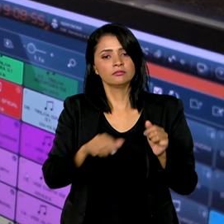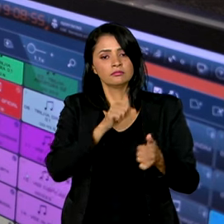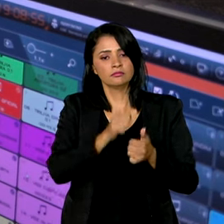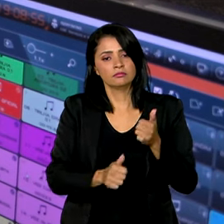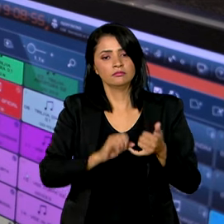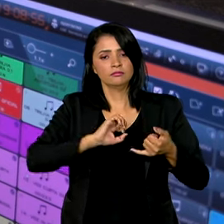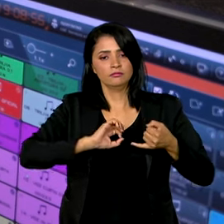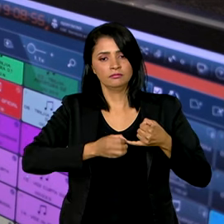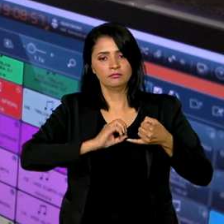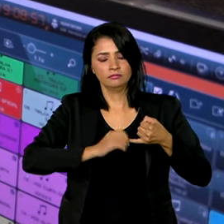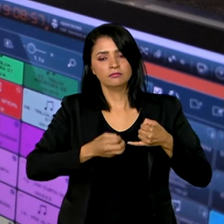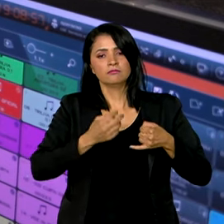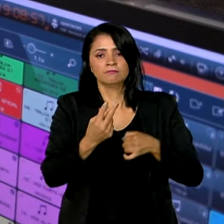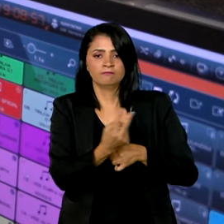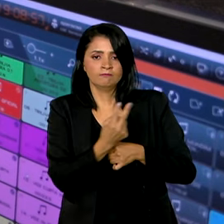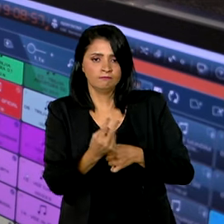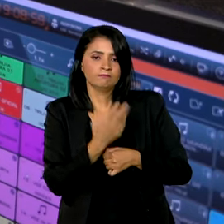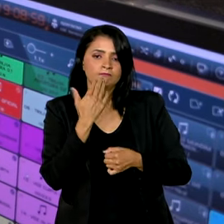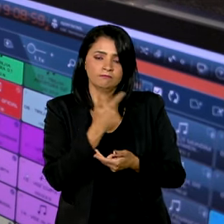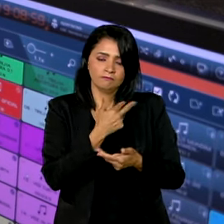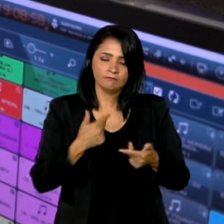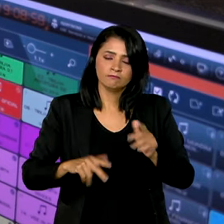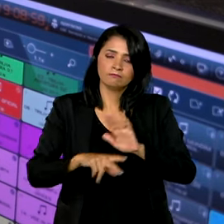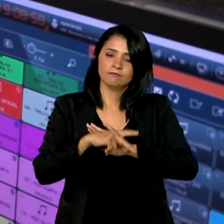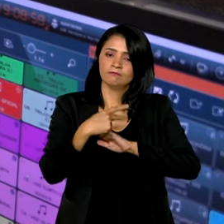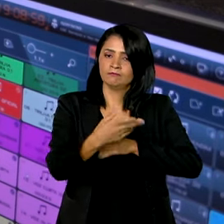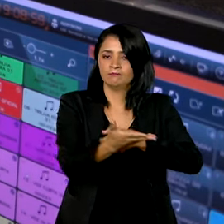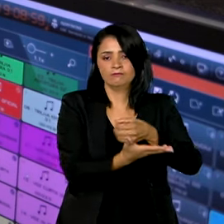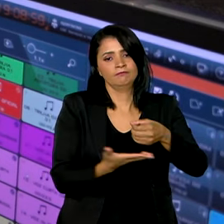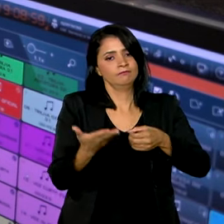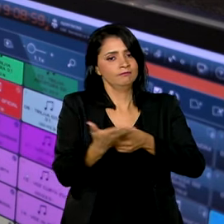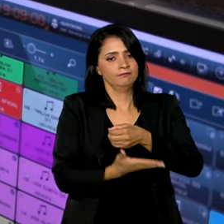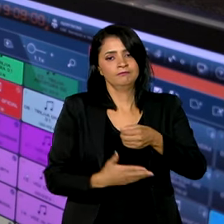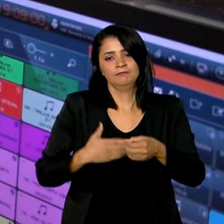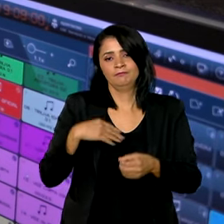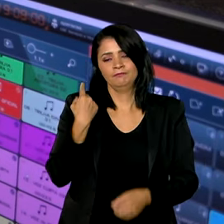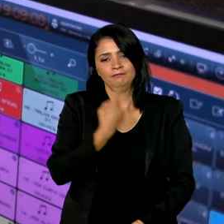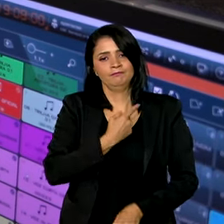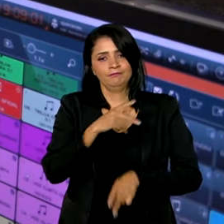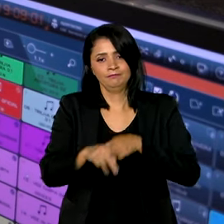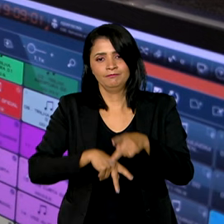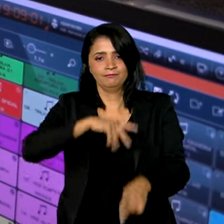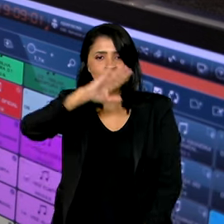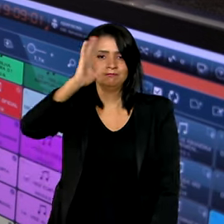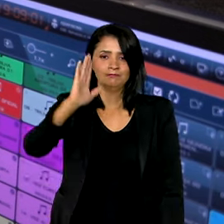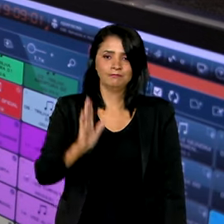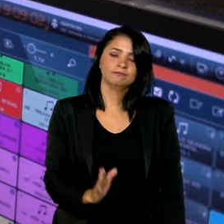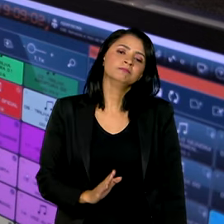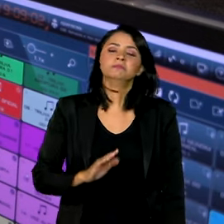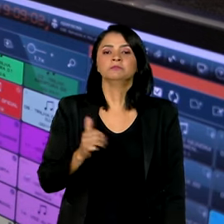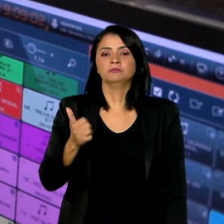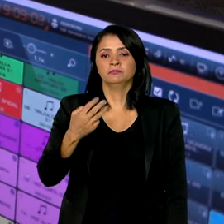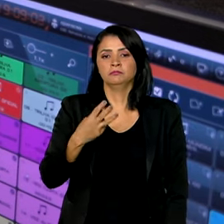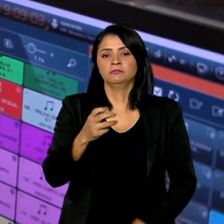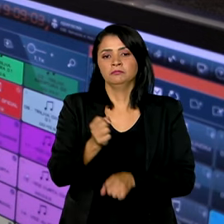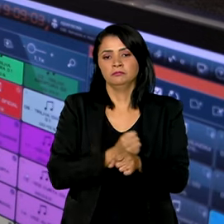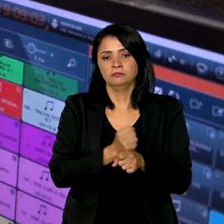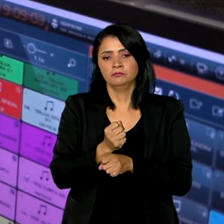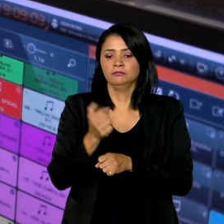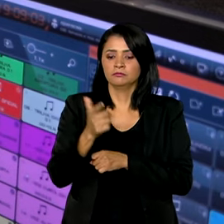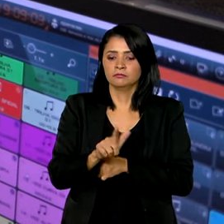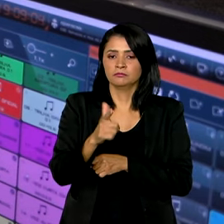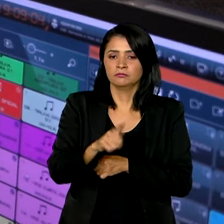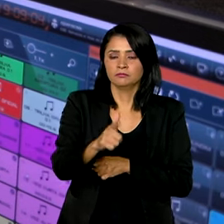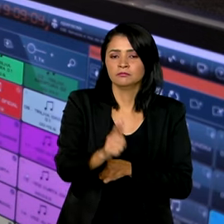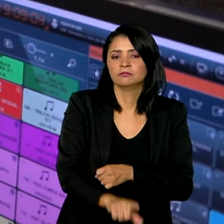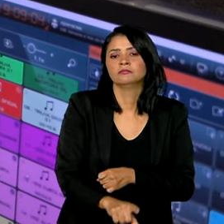feijão que são os dois alimentos que são base alimentar do nosso povo por 13 anos consecutivos o